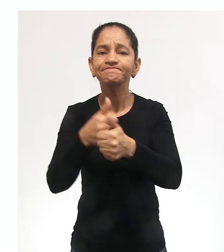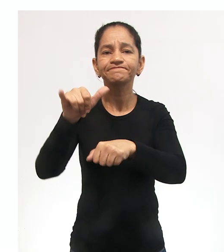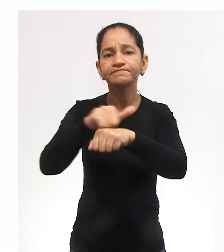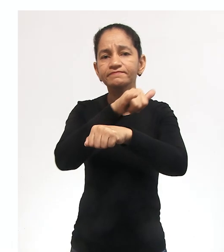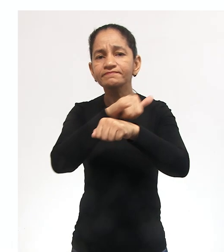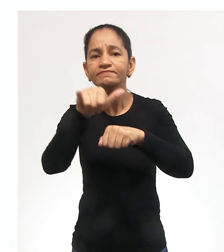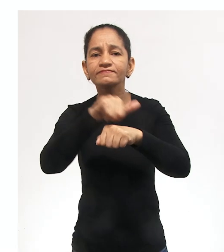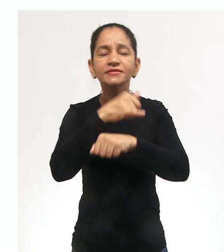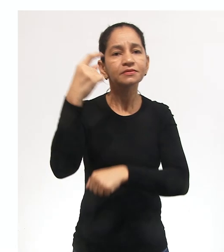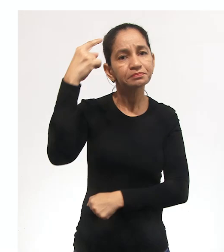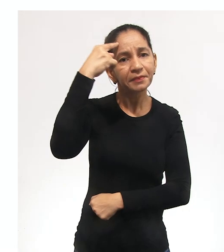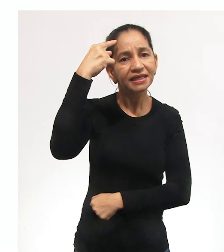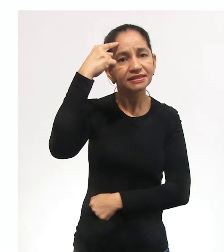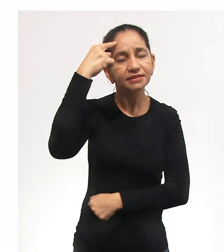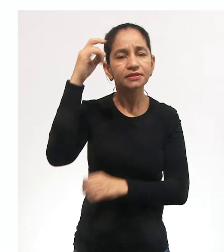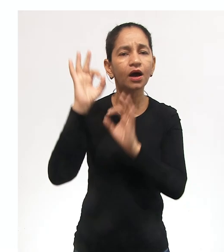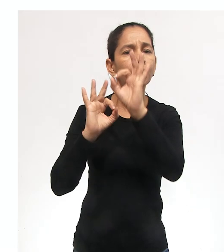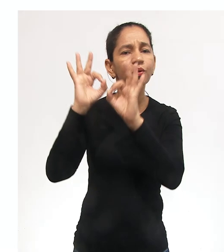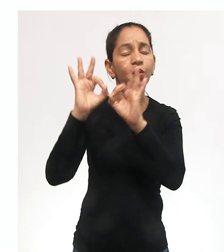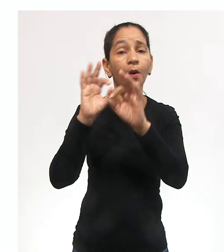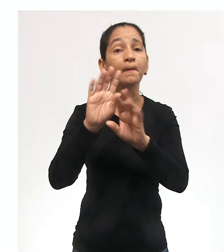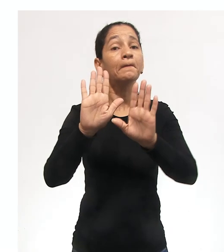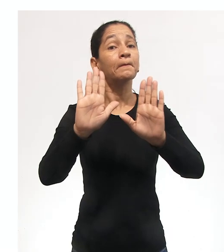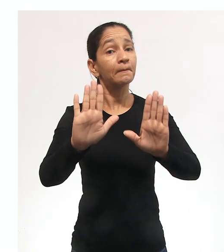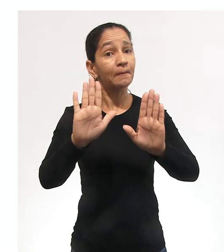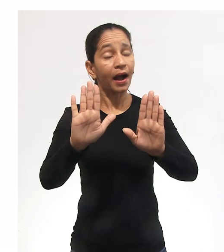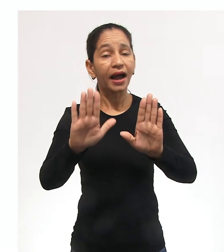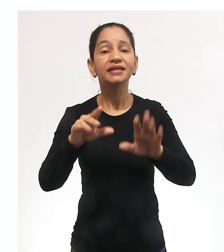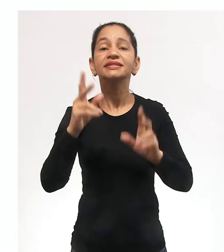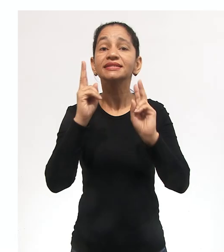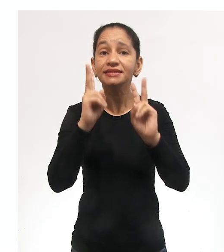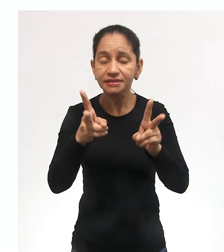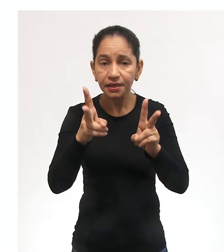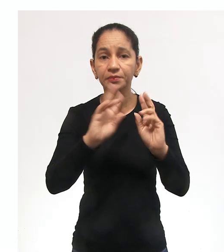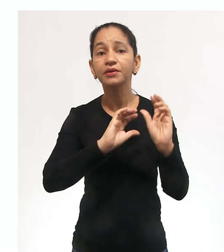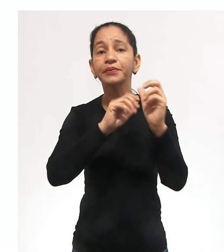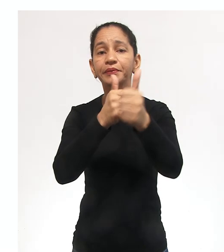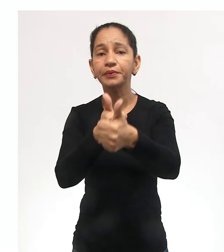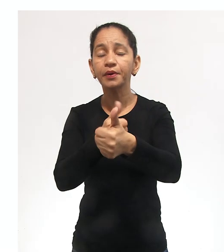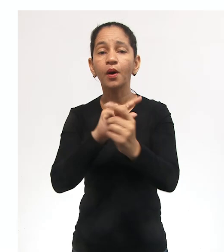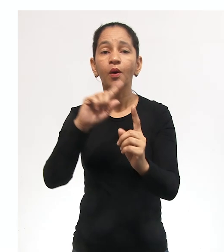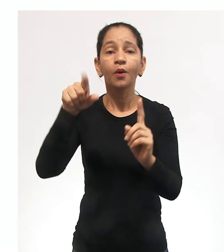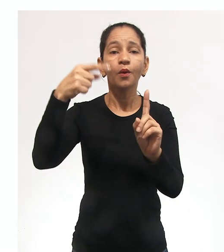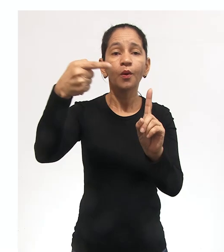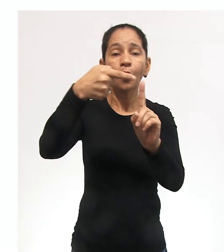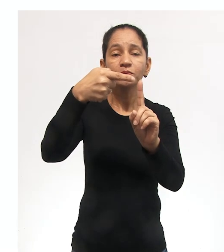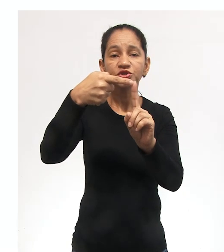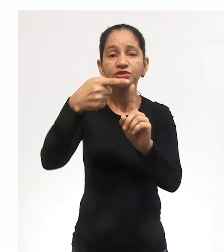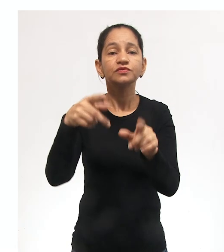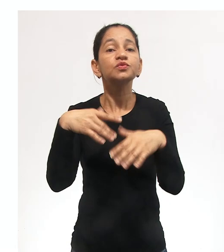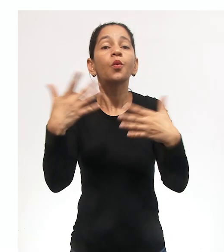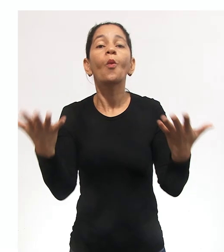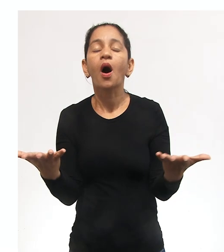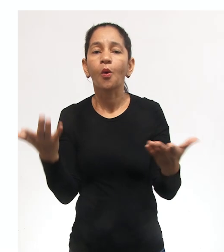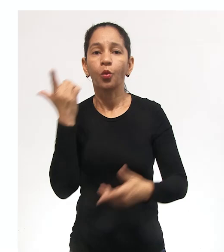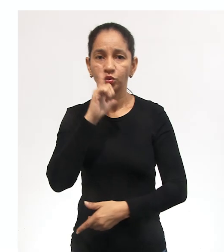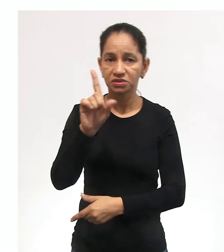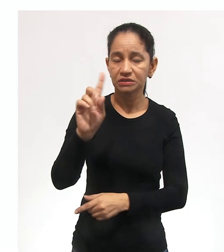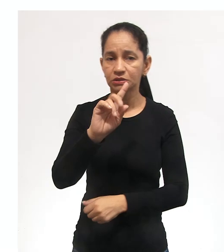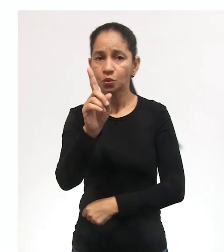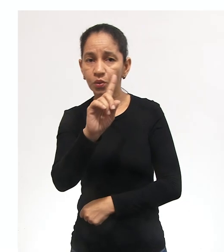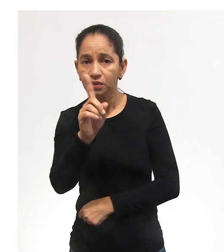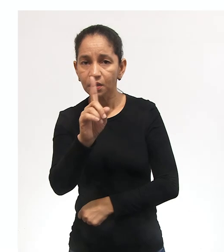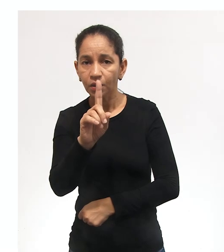estratégias simples e eficazes, mas ao mesmo tempo direcionada para as naturezas dessa atividade.